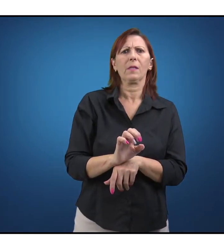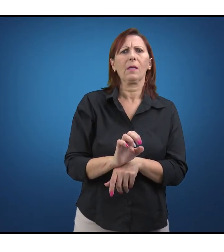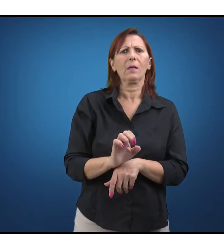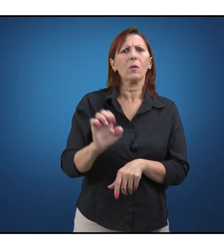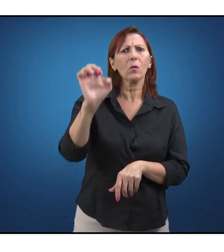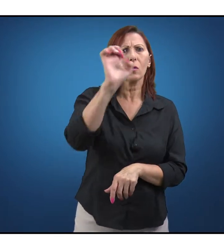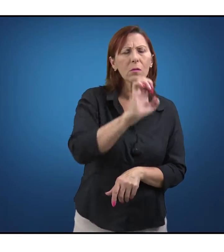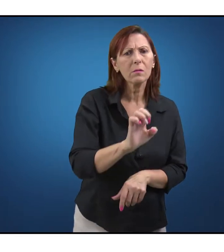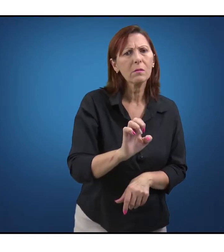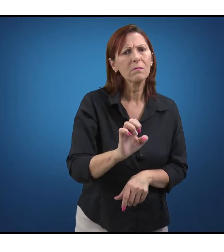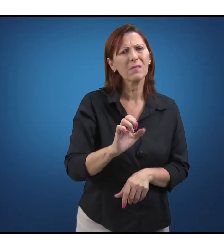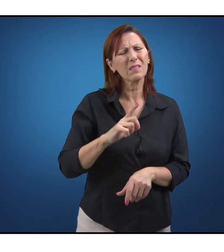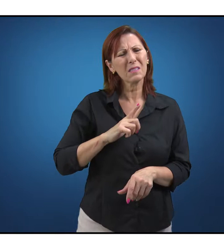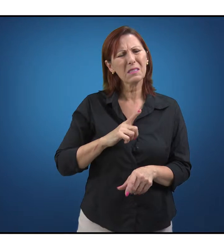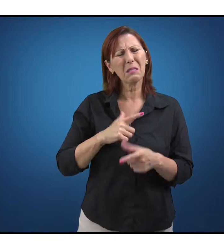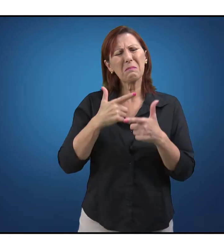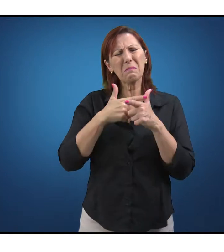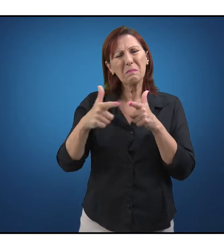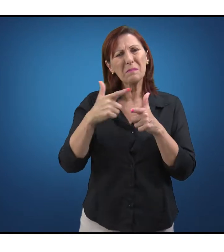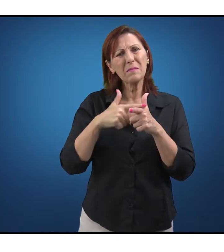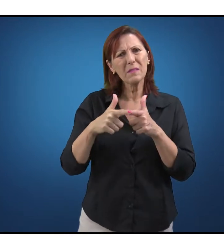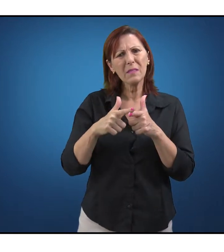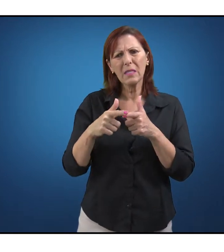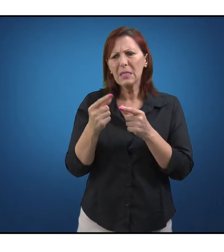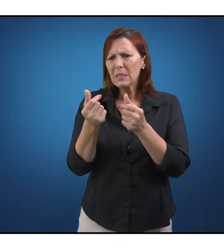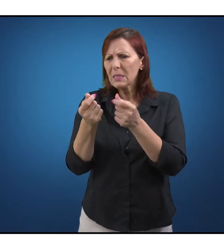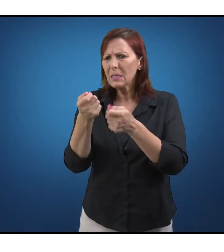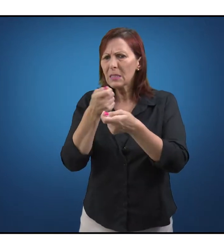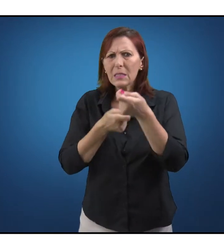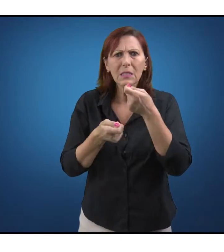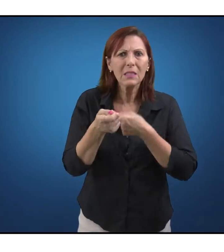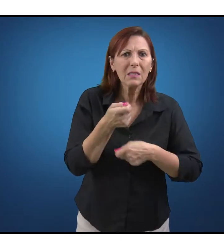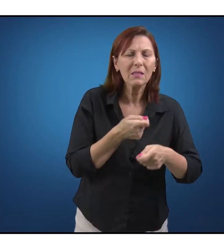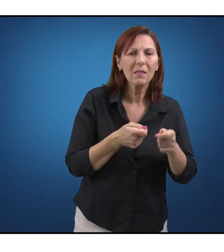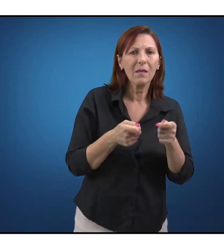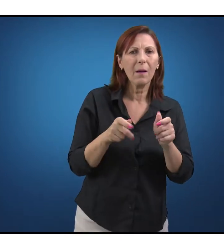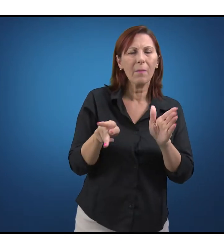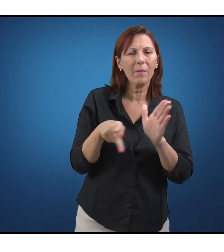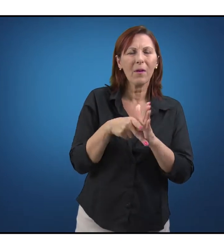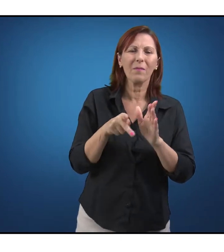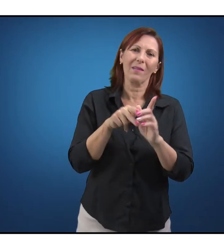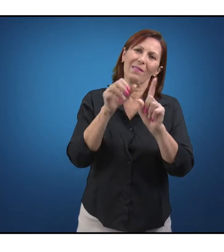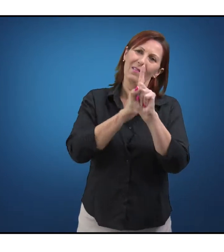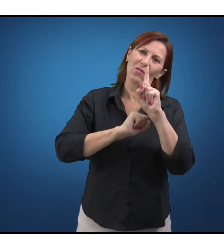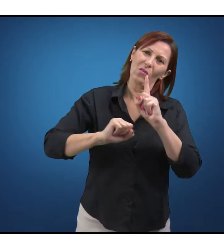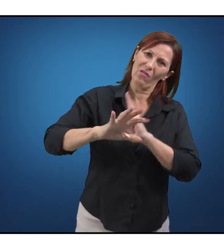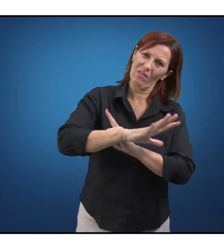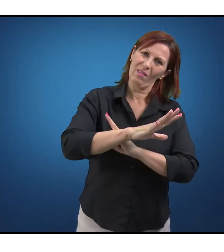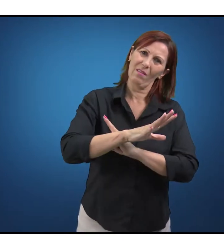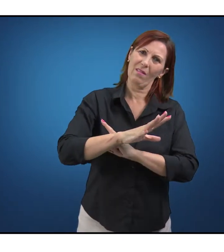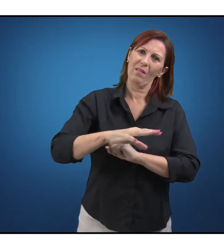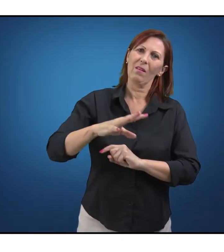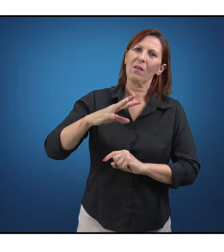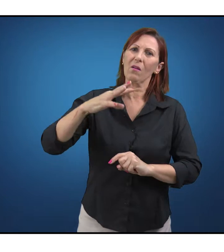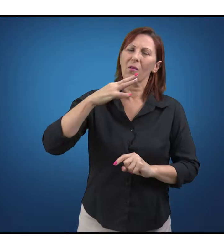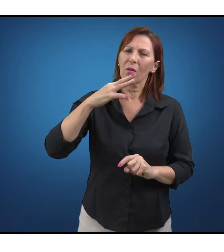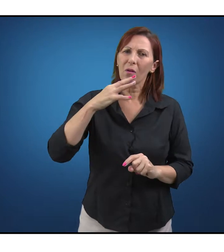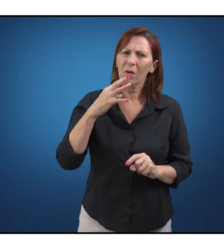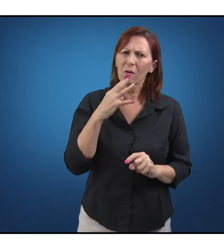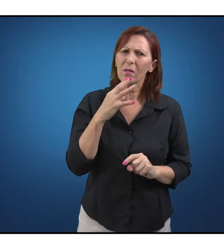Estado passa a ter dificuldades em gerir economicamente a sociedade. É o que nós conhecemos